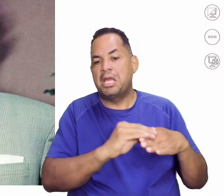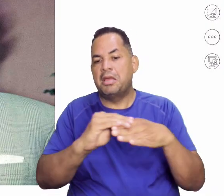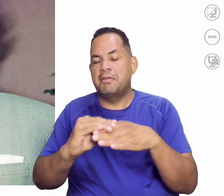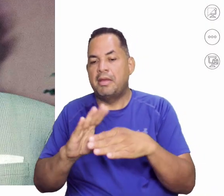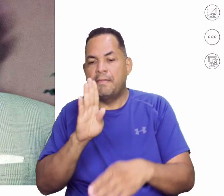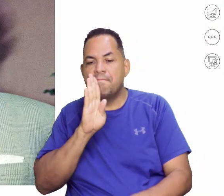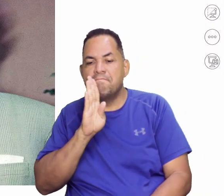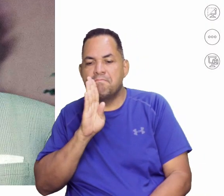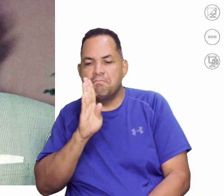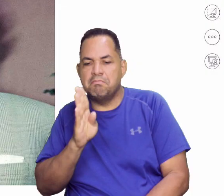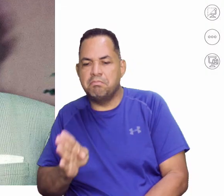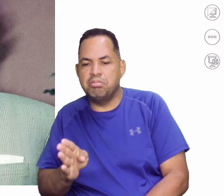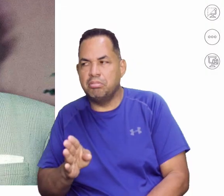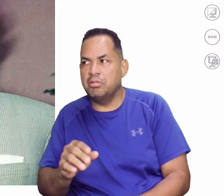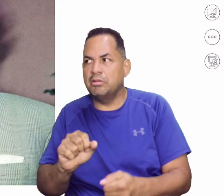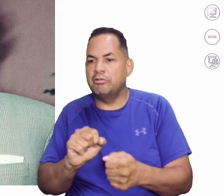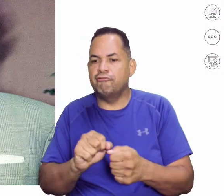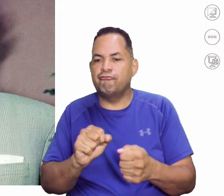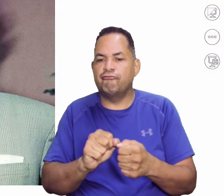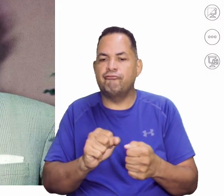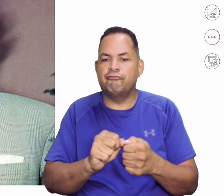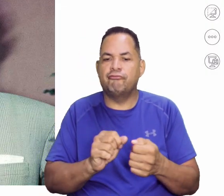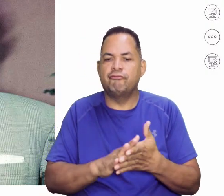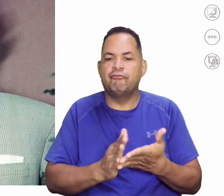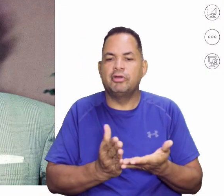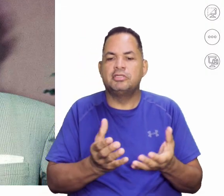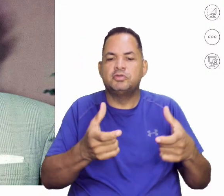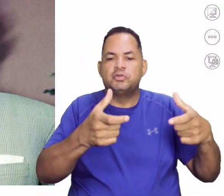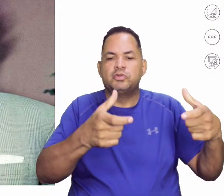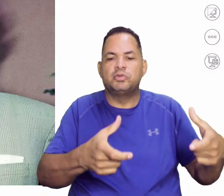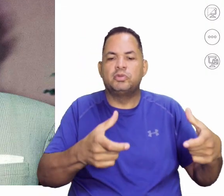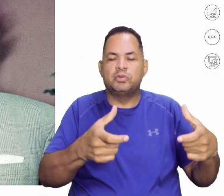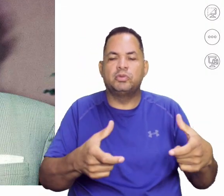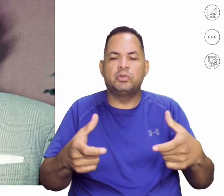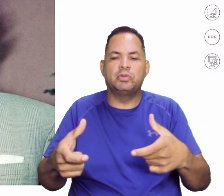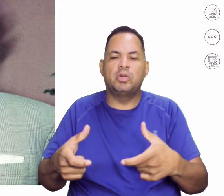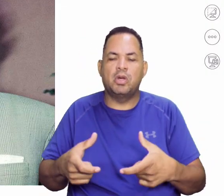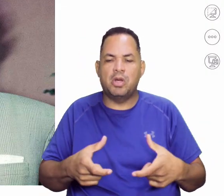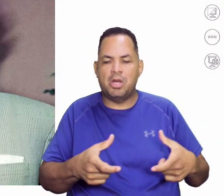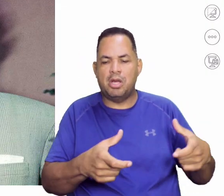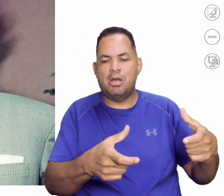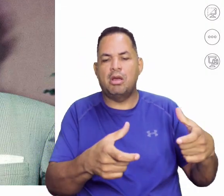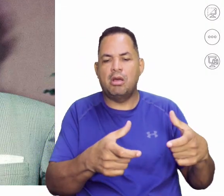Lá na Bélgica, ele fez um zoológico humano, formado por esses